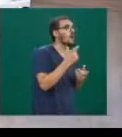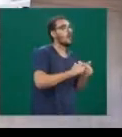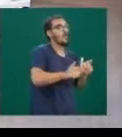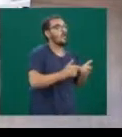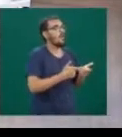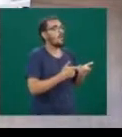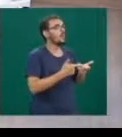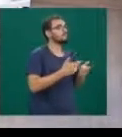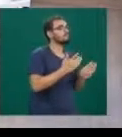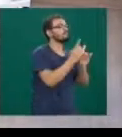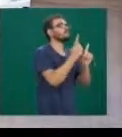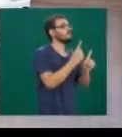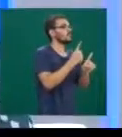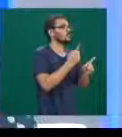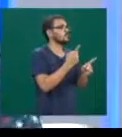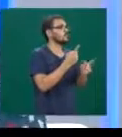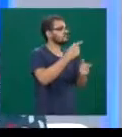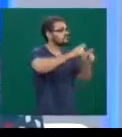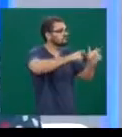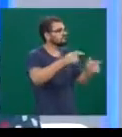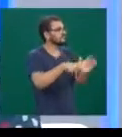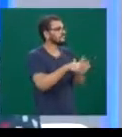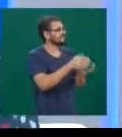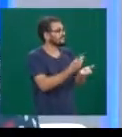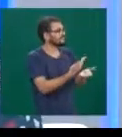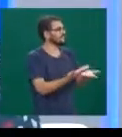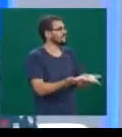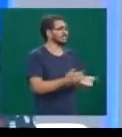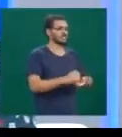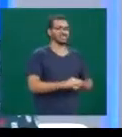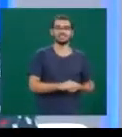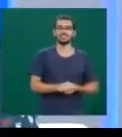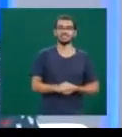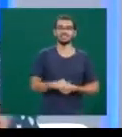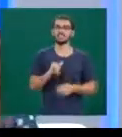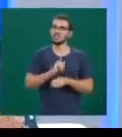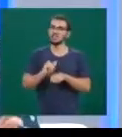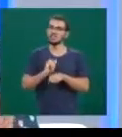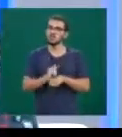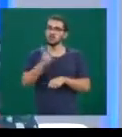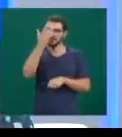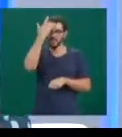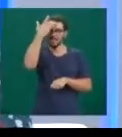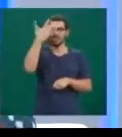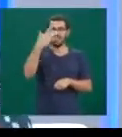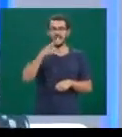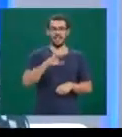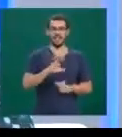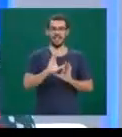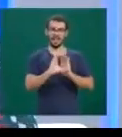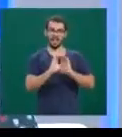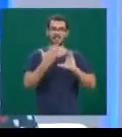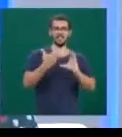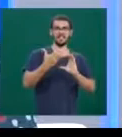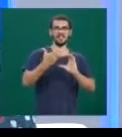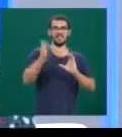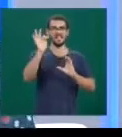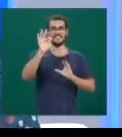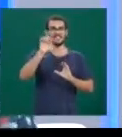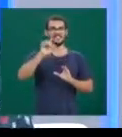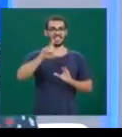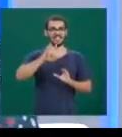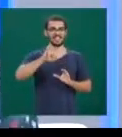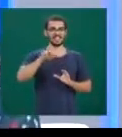esses personagens que você disse aí. Pelo YouTube é fácil, canal da Feliz separado, é